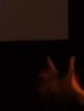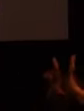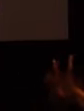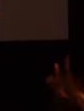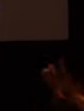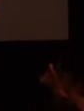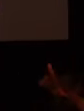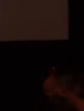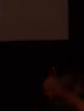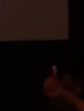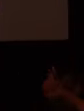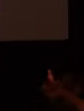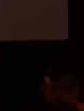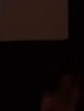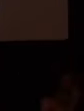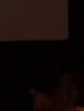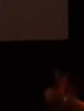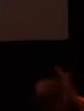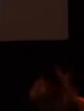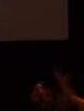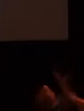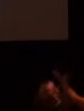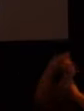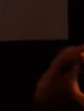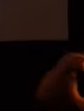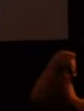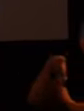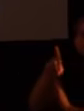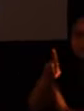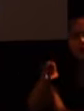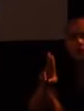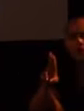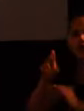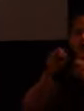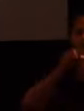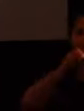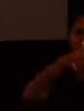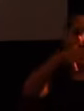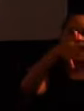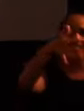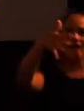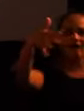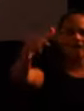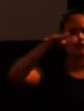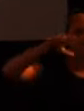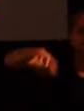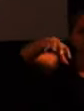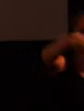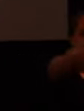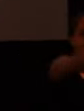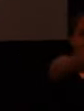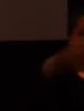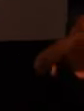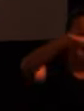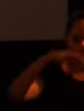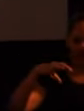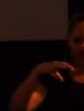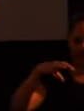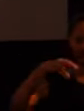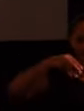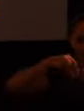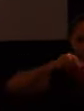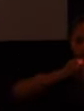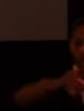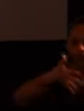zona de uso e no PDDU nós tratamos dos macrozoneamentos, que é de fato onde vem ali por macro-áreas, territórios,